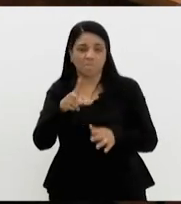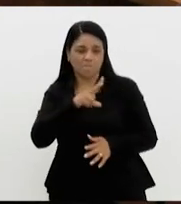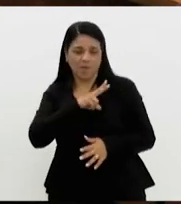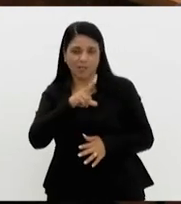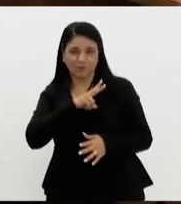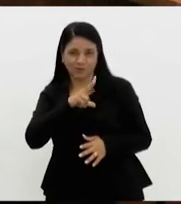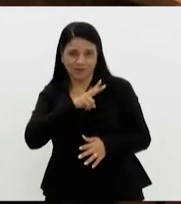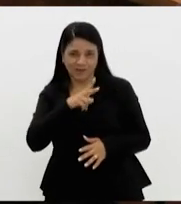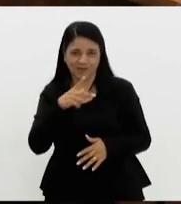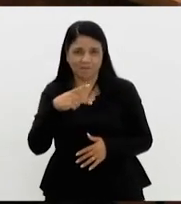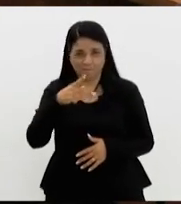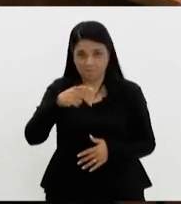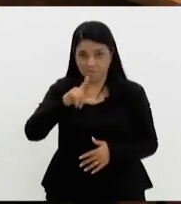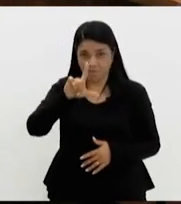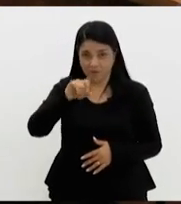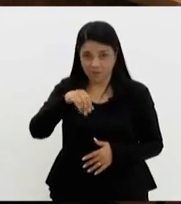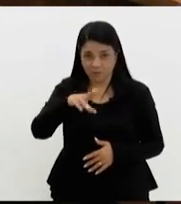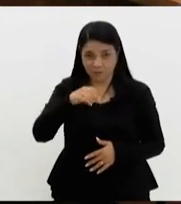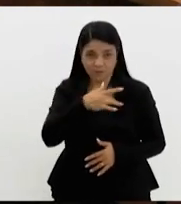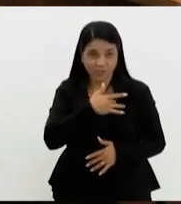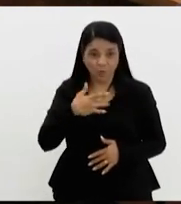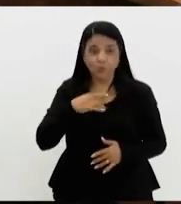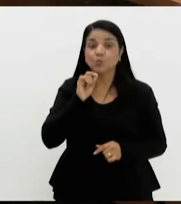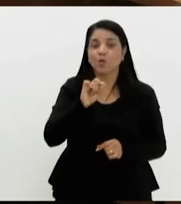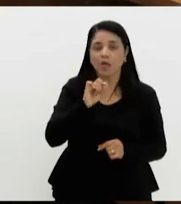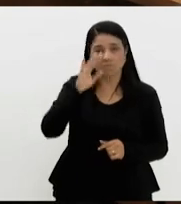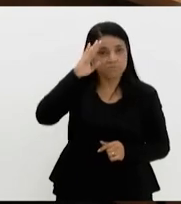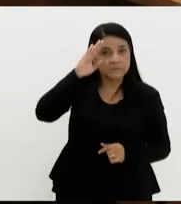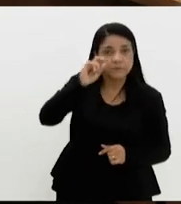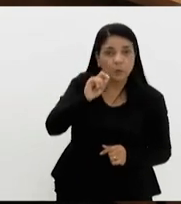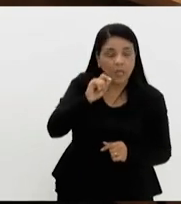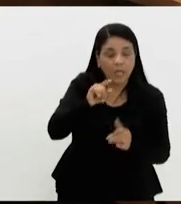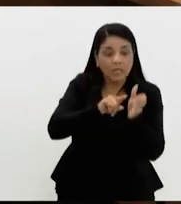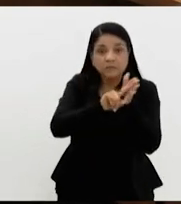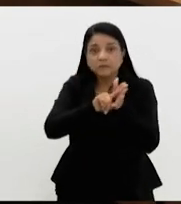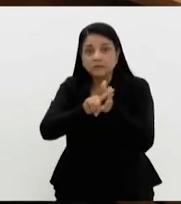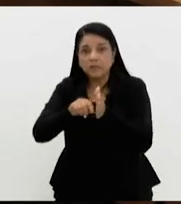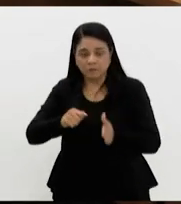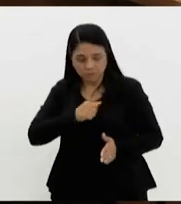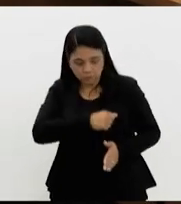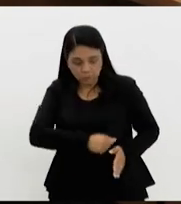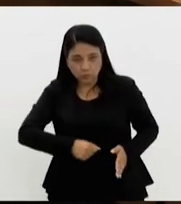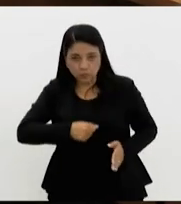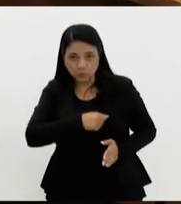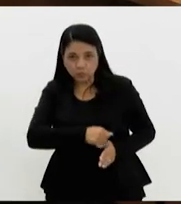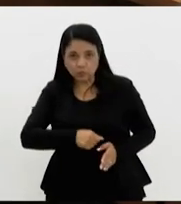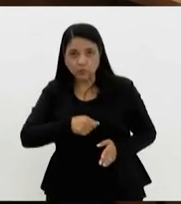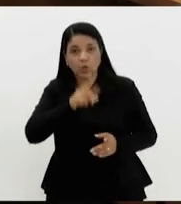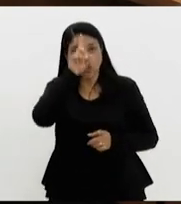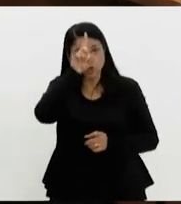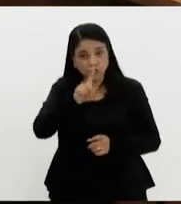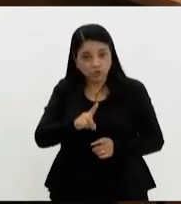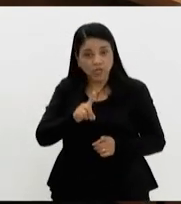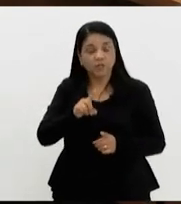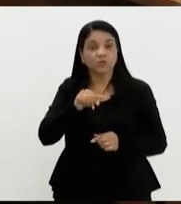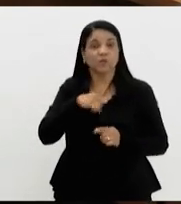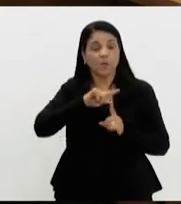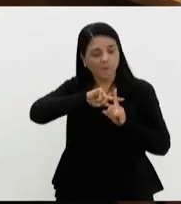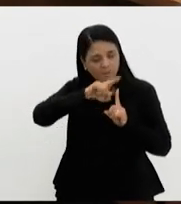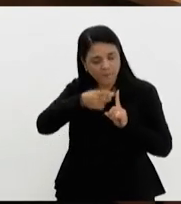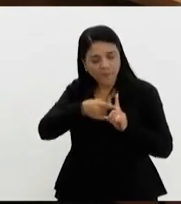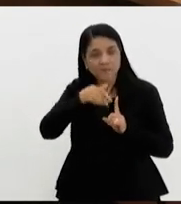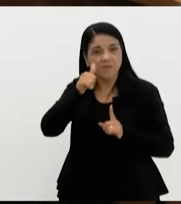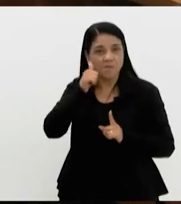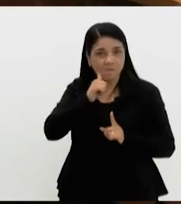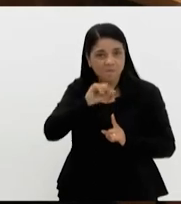primeira coisa que já está previsto para fazer é exatamente esse exame, porque resguarda o direito dessa mãe se preparar